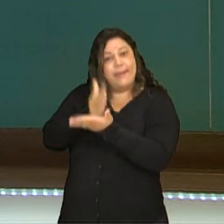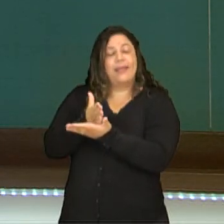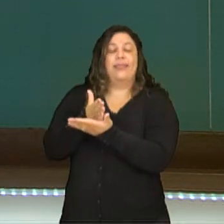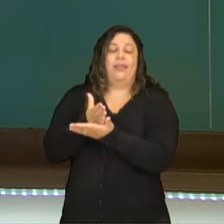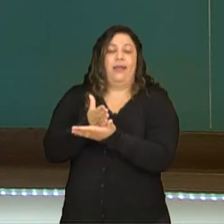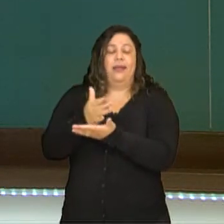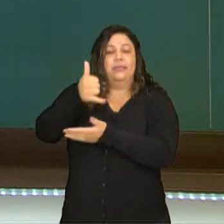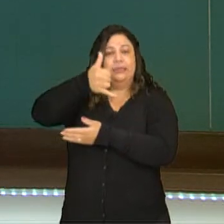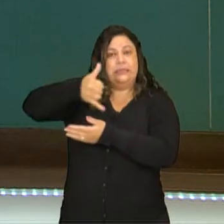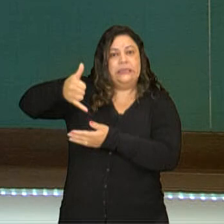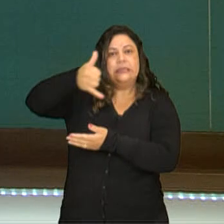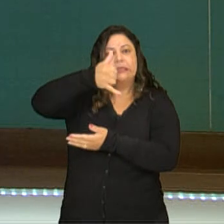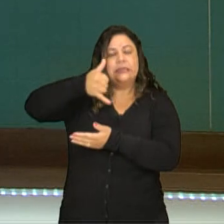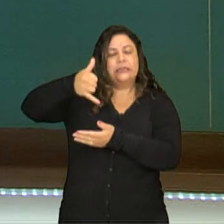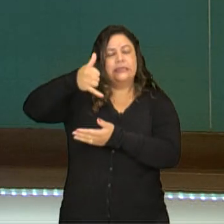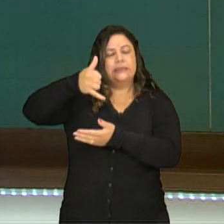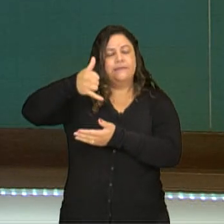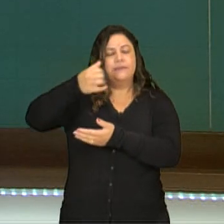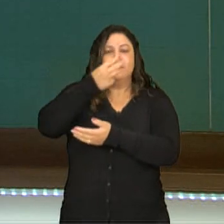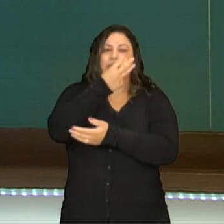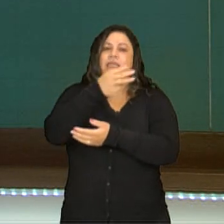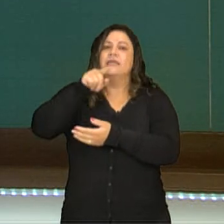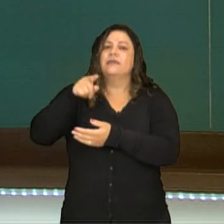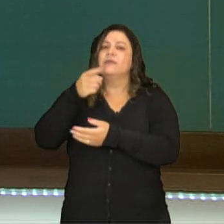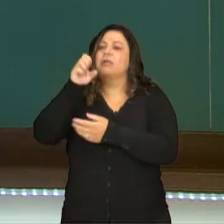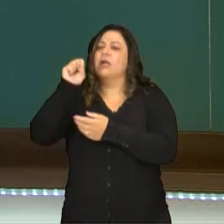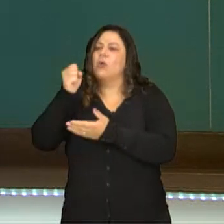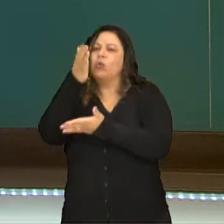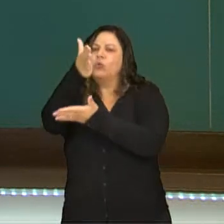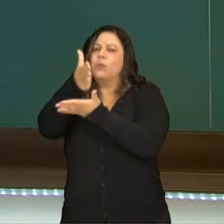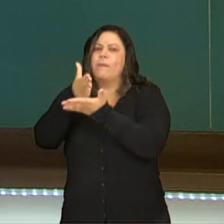gordura. Então, metade de 3,8 é